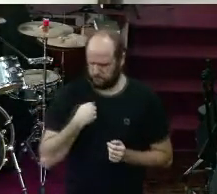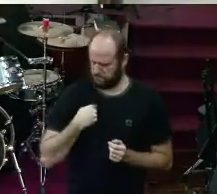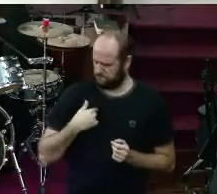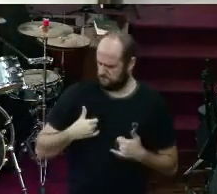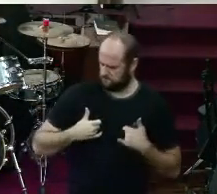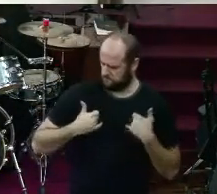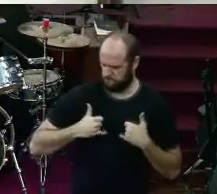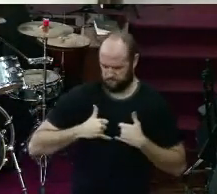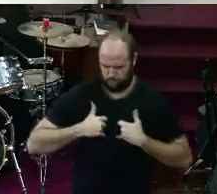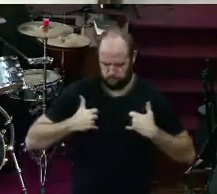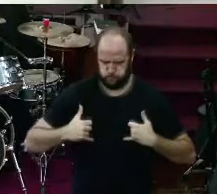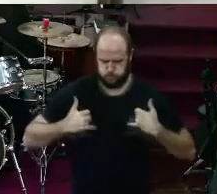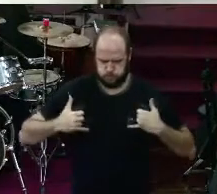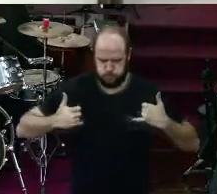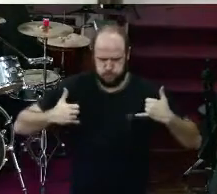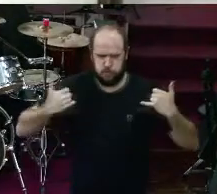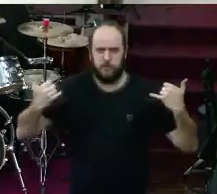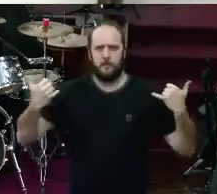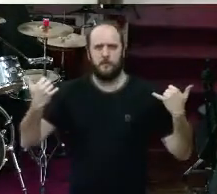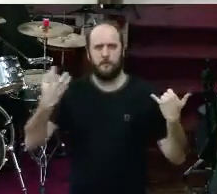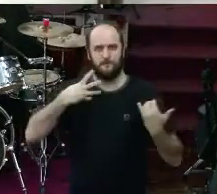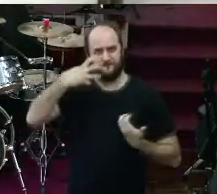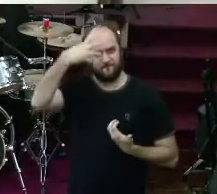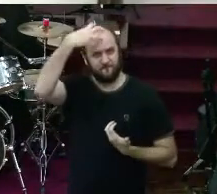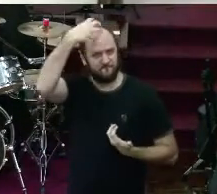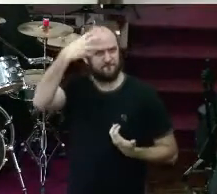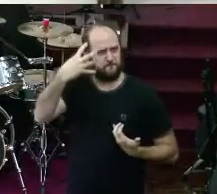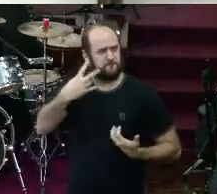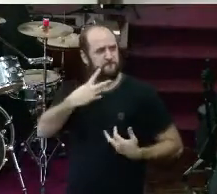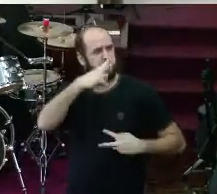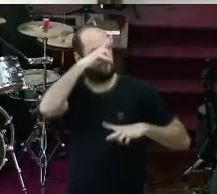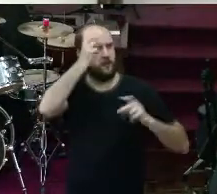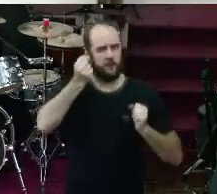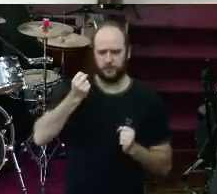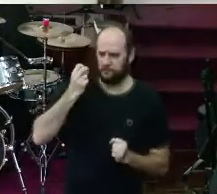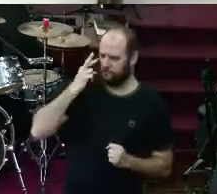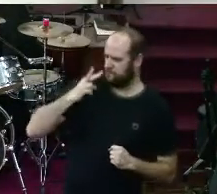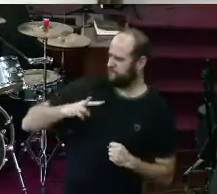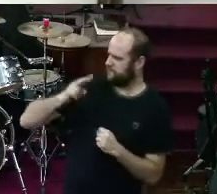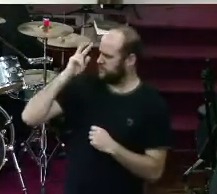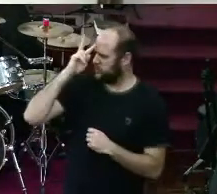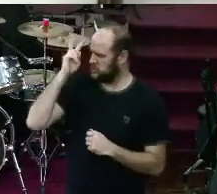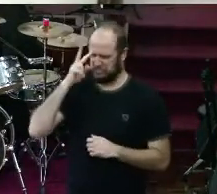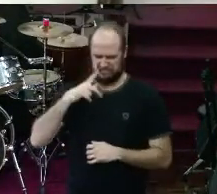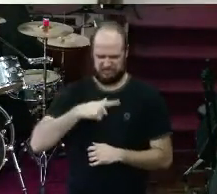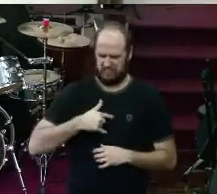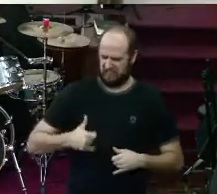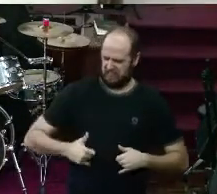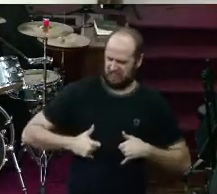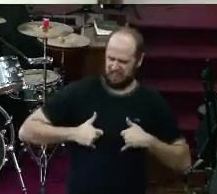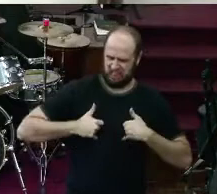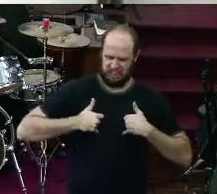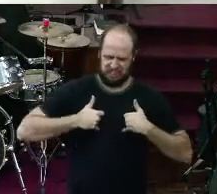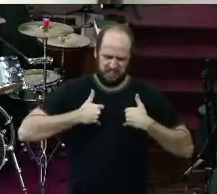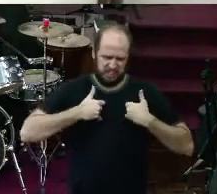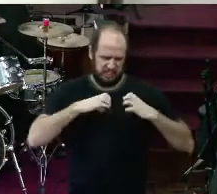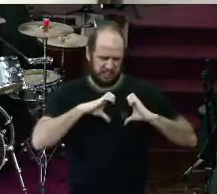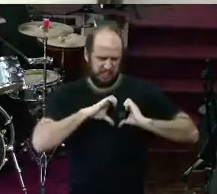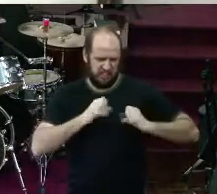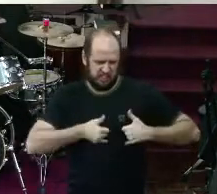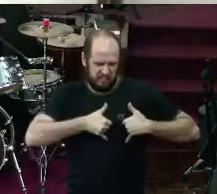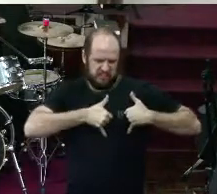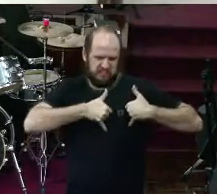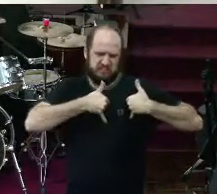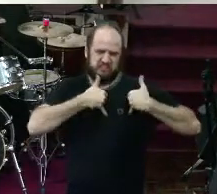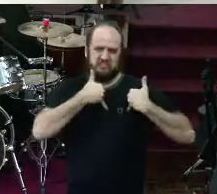exaltou. Esse é um perigo que nós corremos, diante dos seus feitos, diante das suas realizações. O coração de Uzias se exalta,